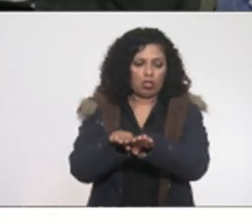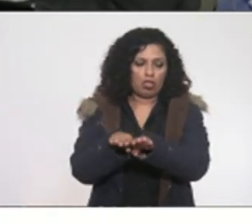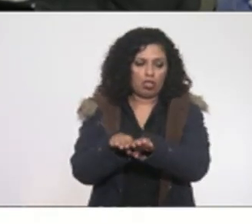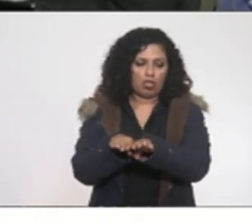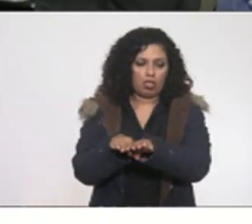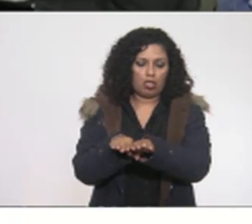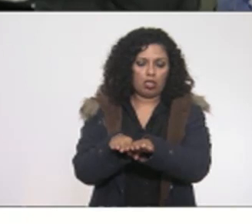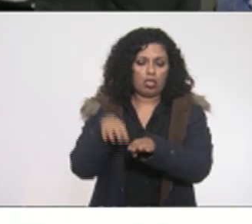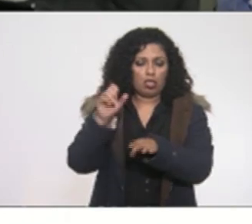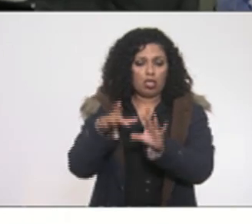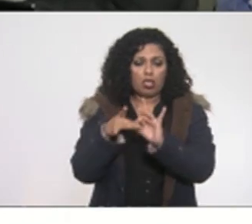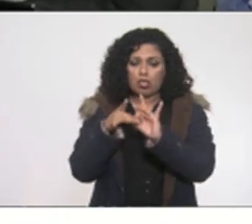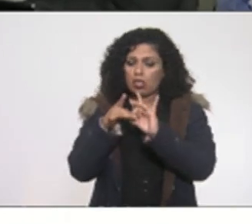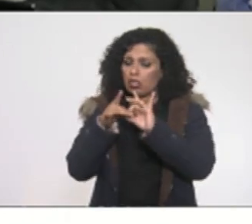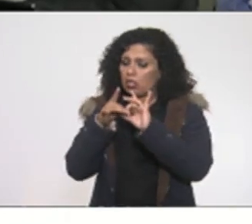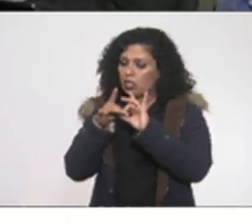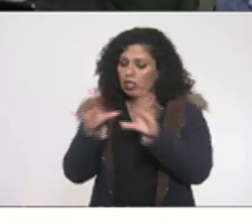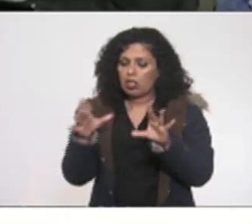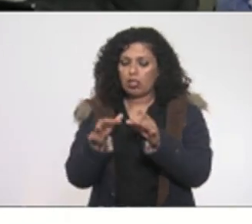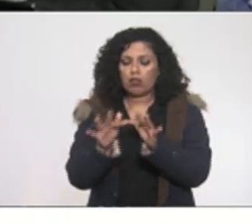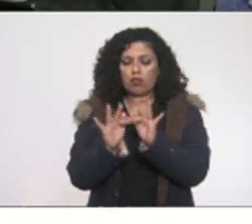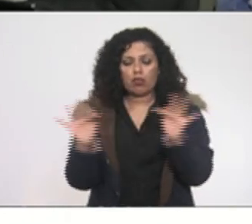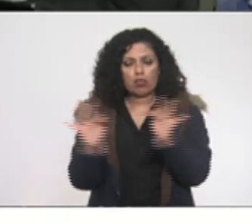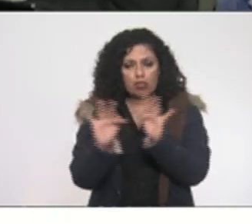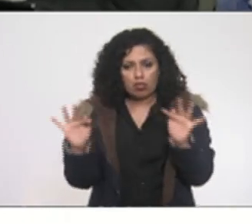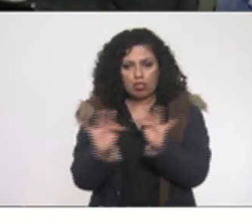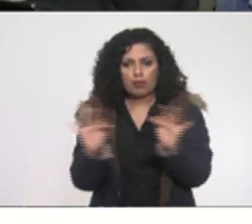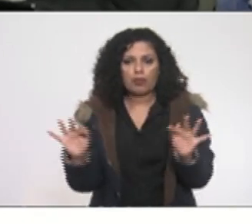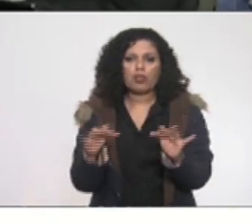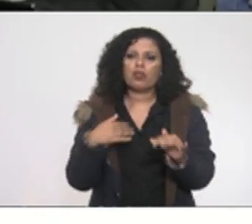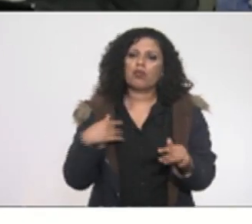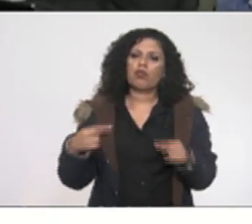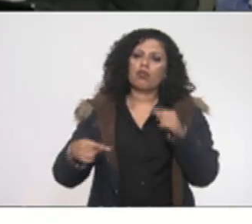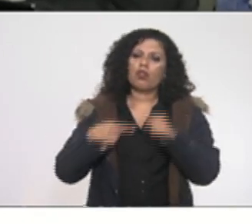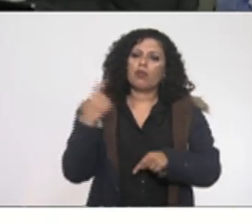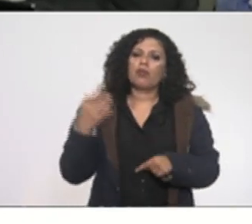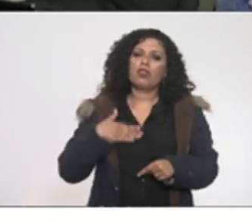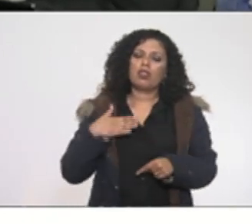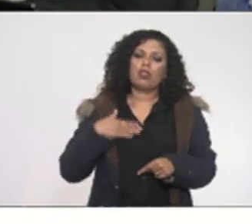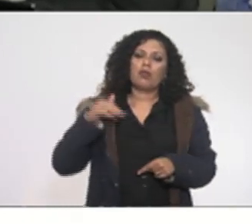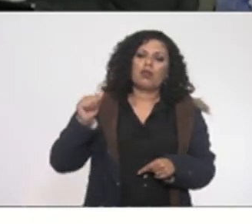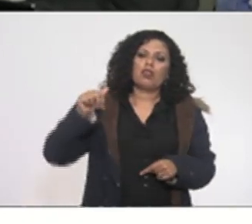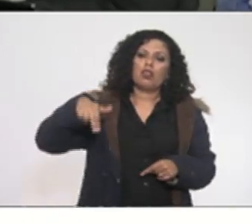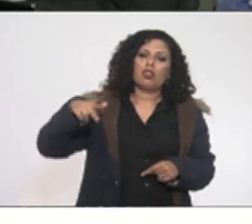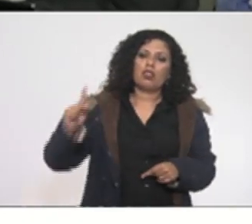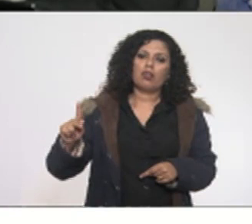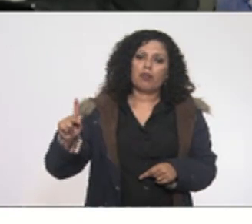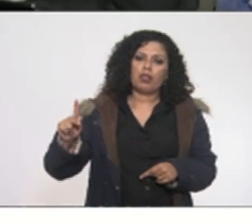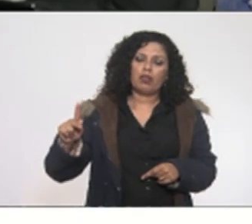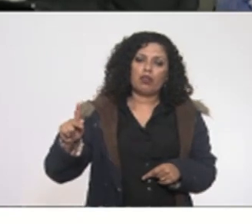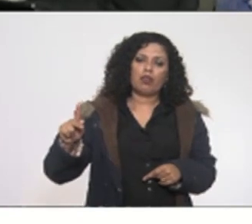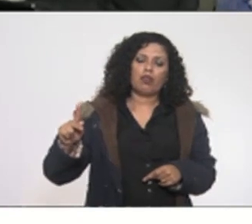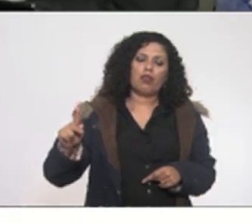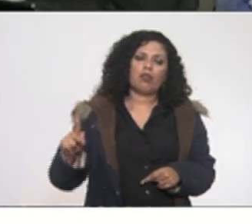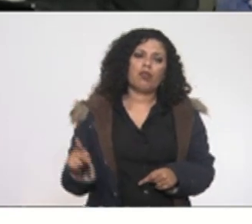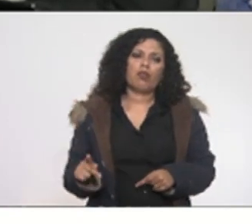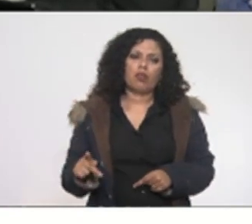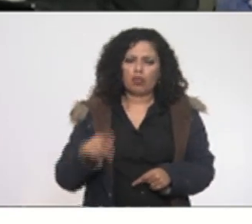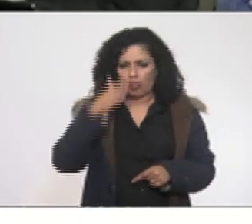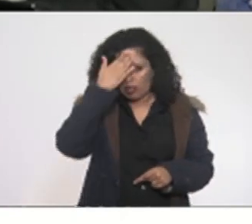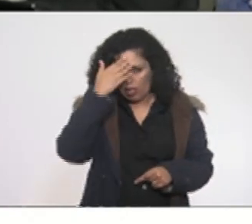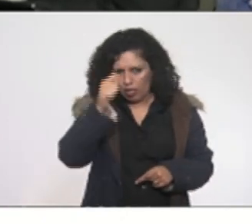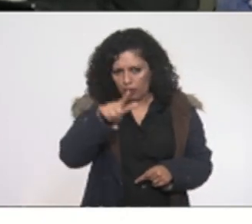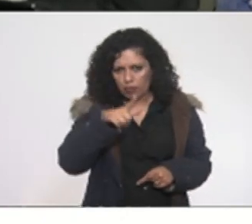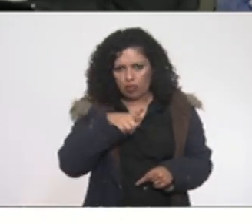simples. Eu não sei como é que funciona o procedimento. Mas há alguma estabelecido algum critério para a ANP? O senhor saberia me